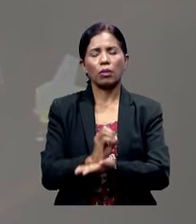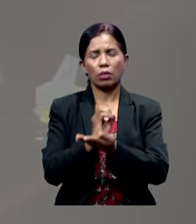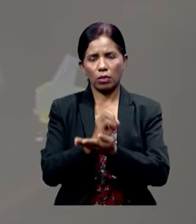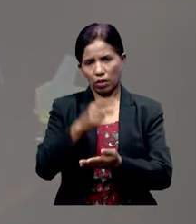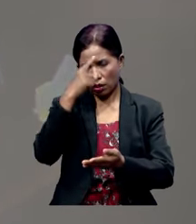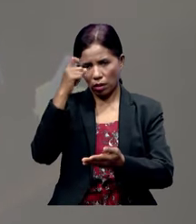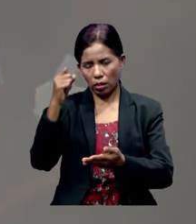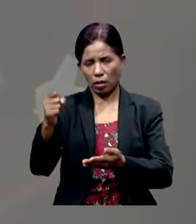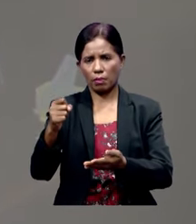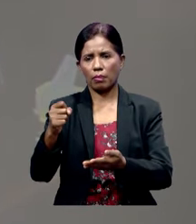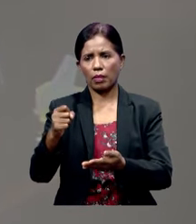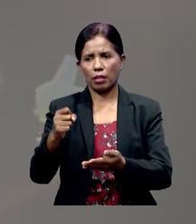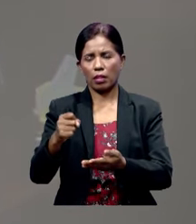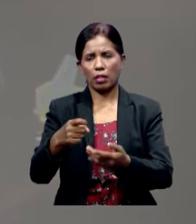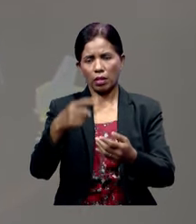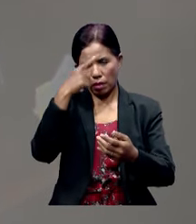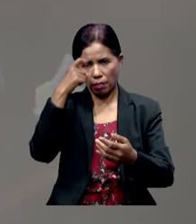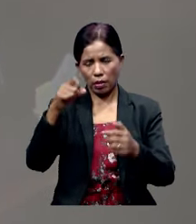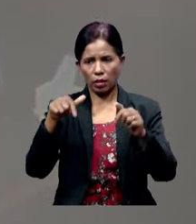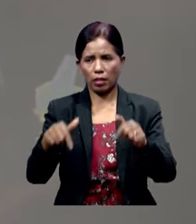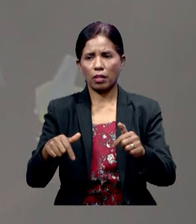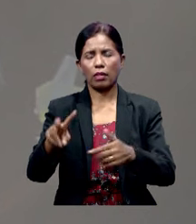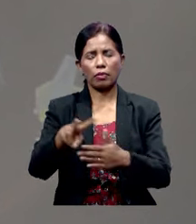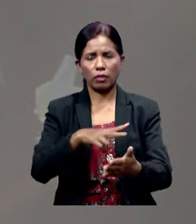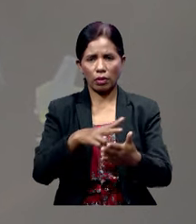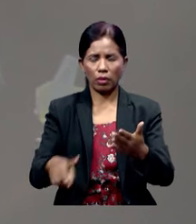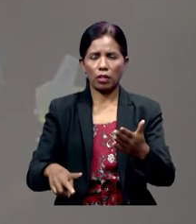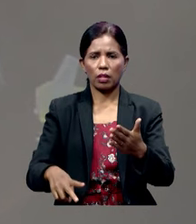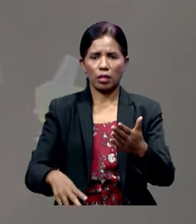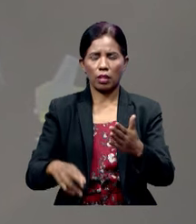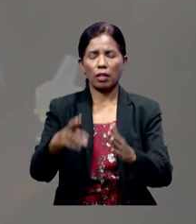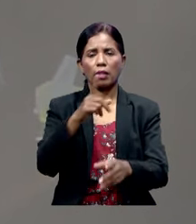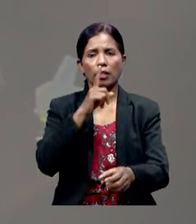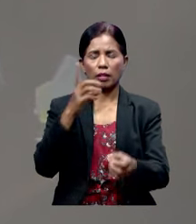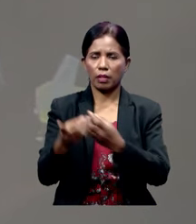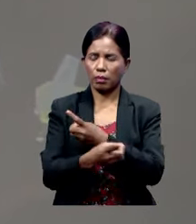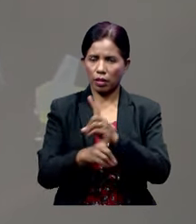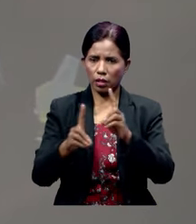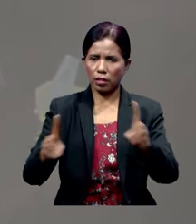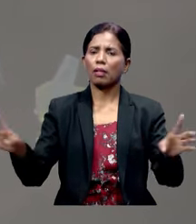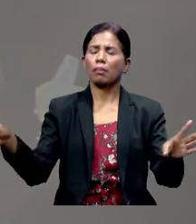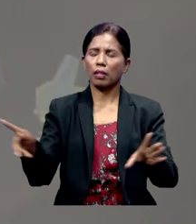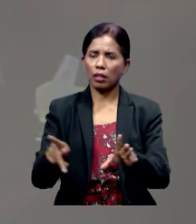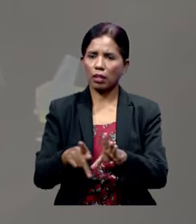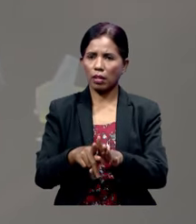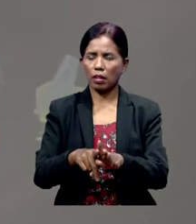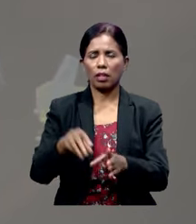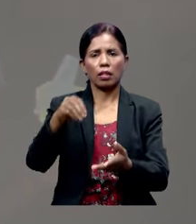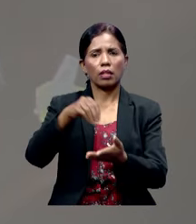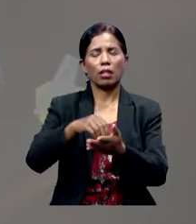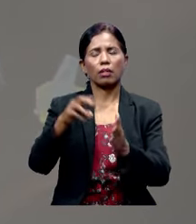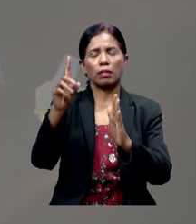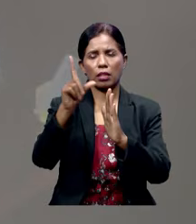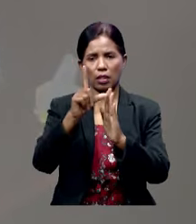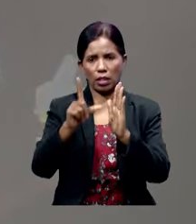Tamba viol, tamba ne, ili ne viola principio democracia participativa, nebe contempla ia constitución